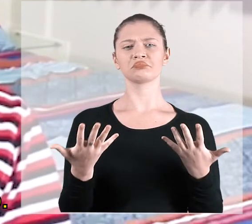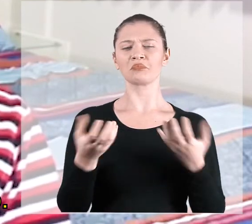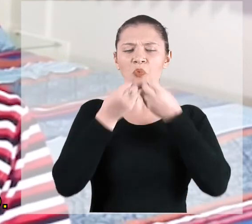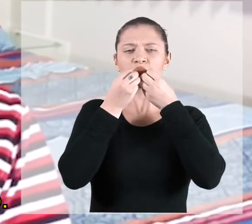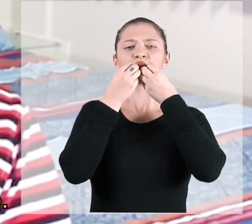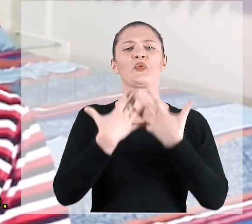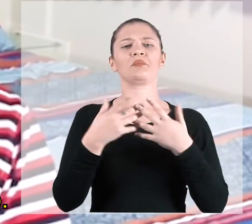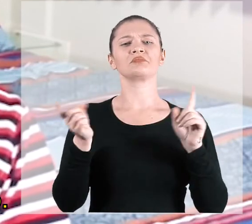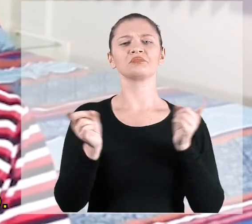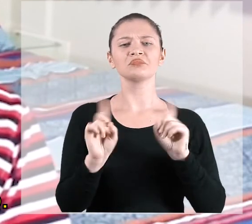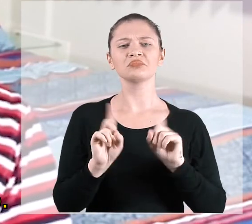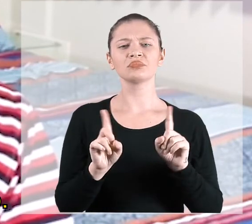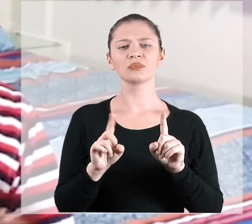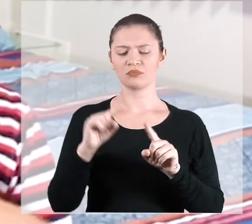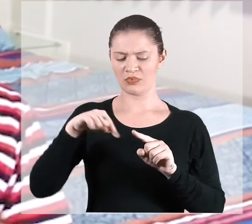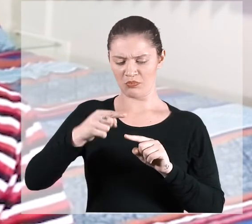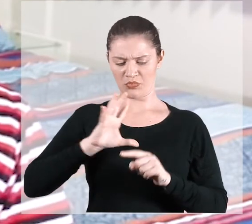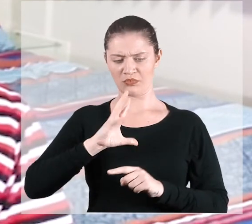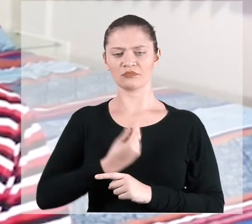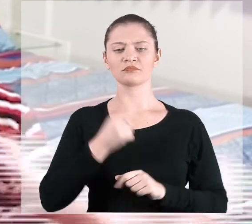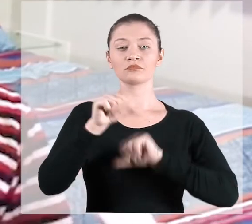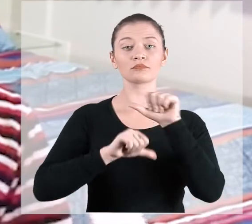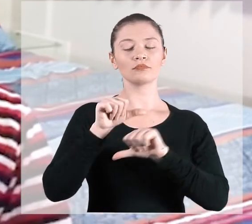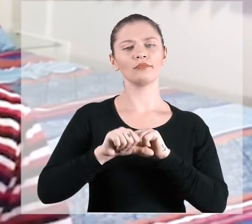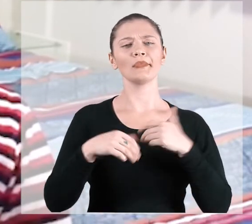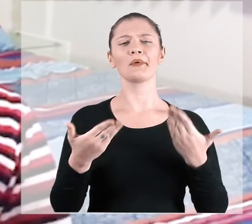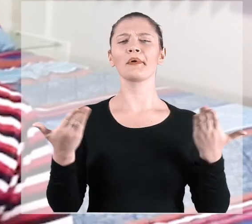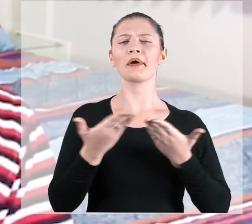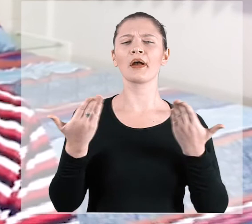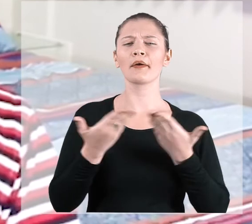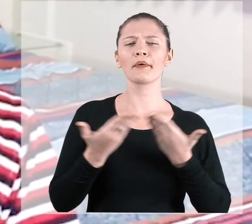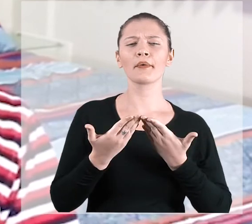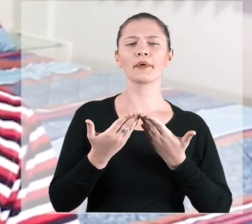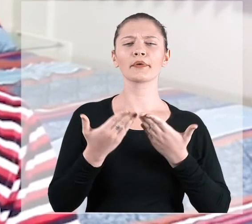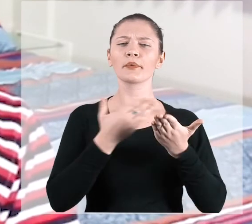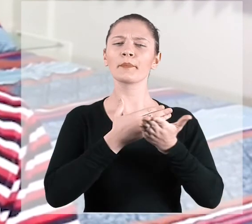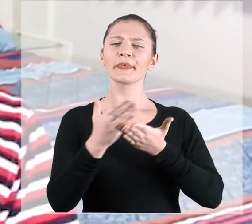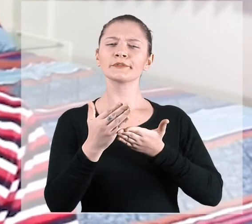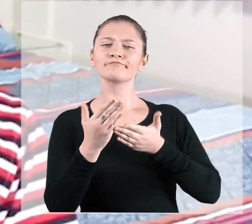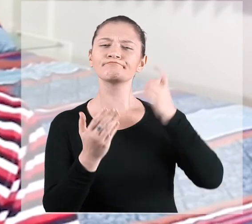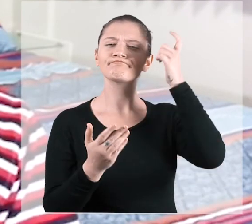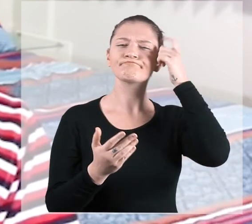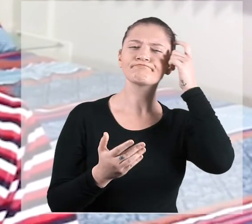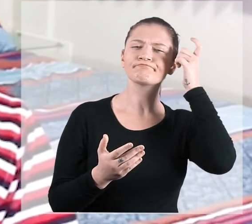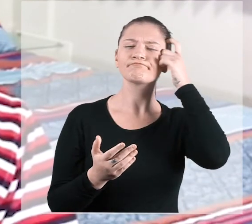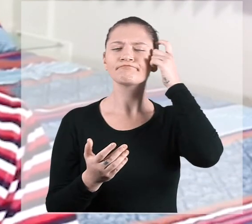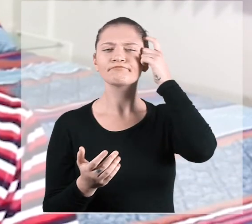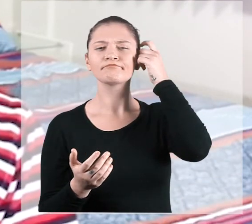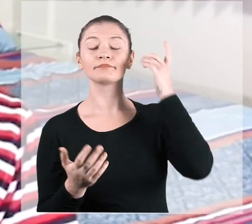satisfatório depois da transição. Então agora eu entro em questionamentos. Então, quando a gente pensa numa mudança brusca